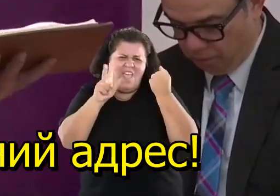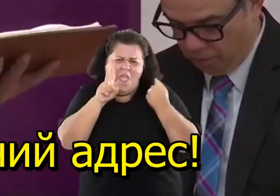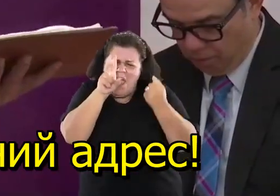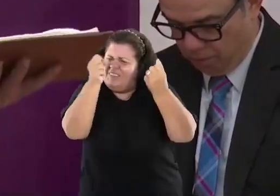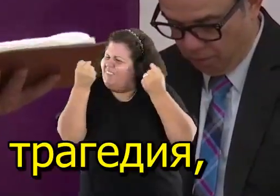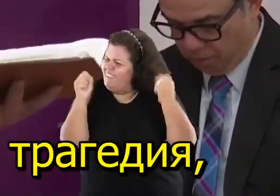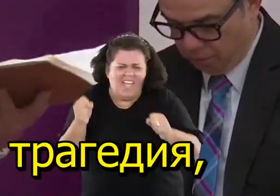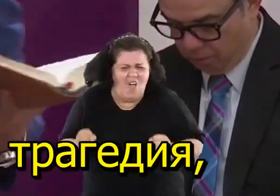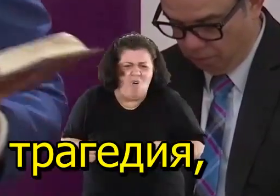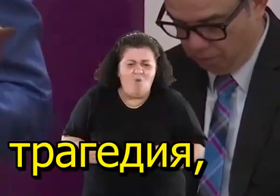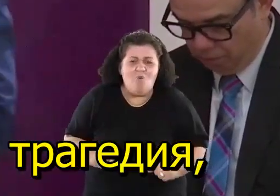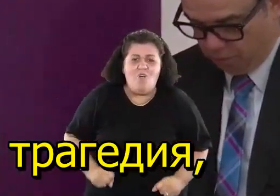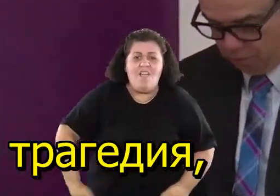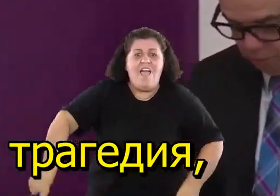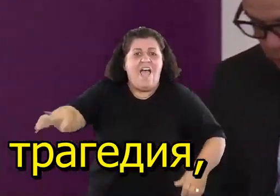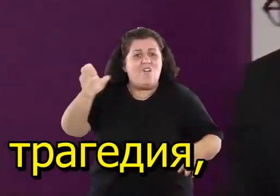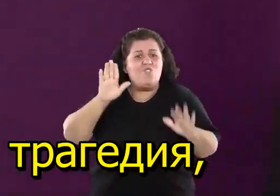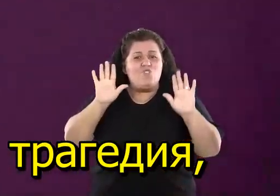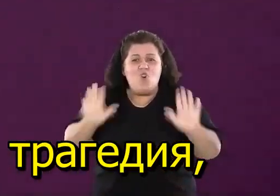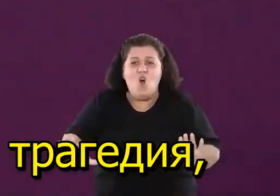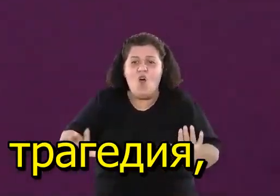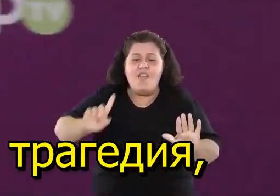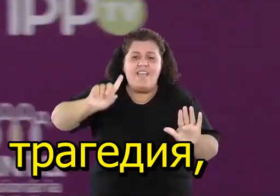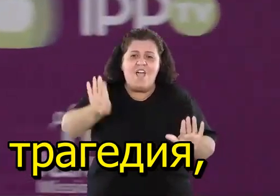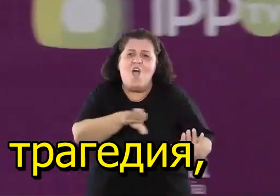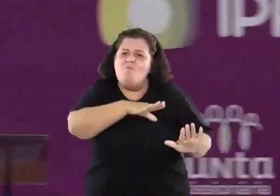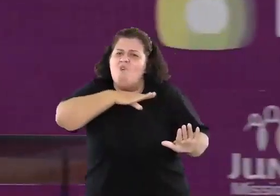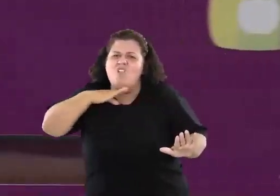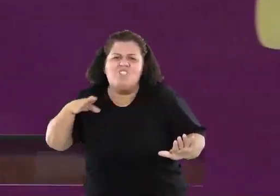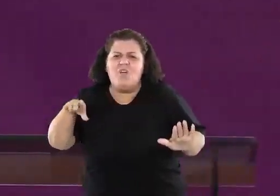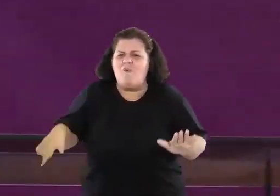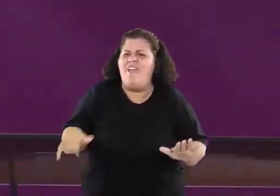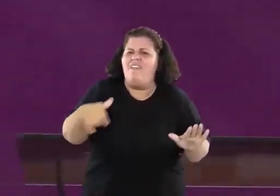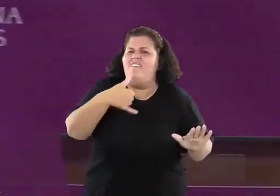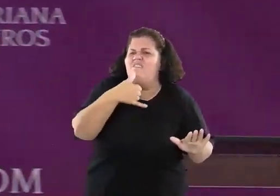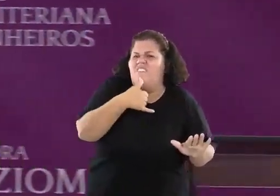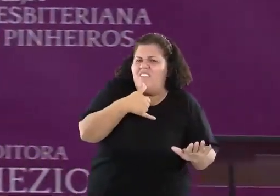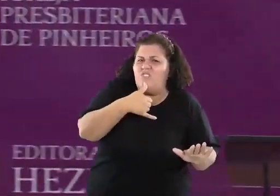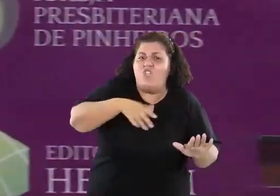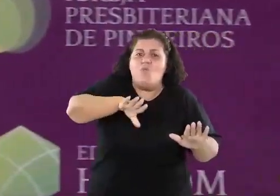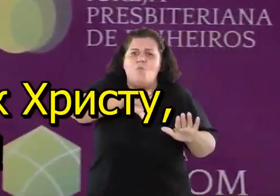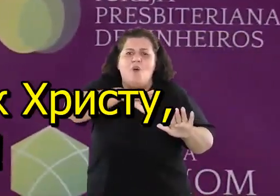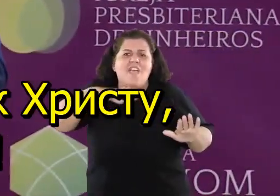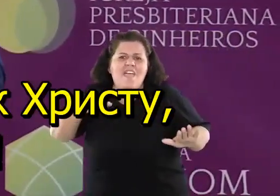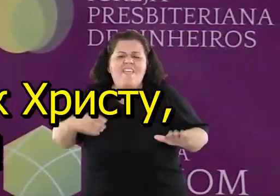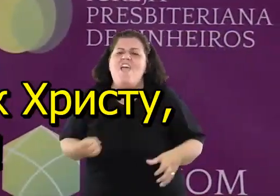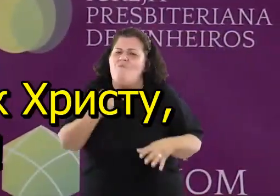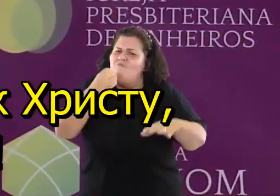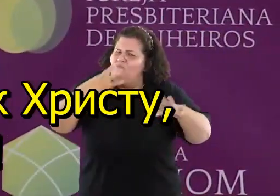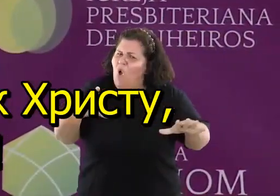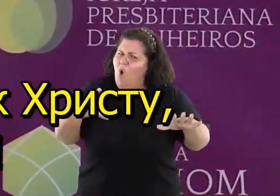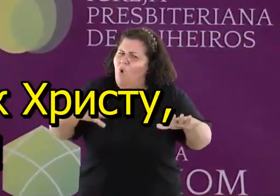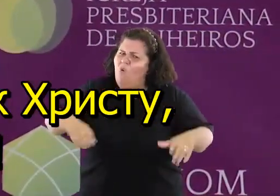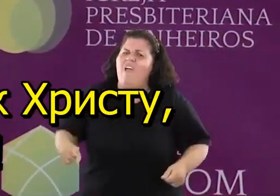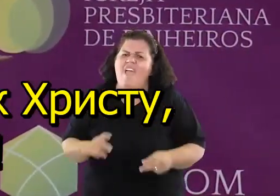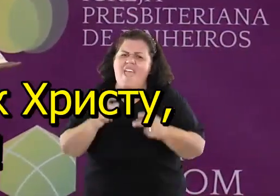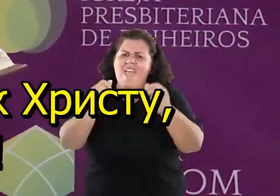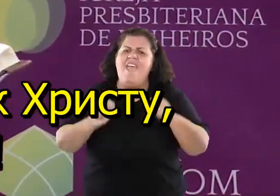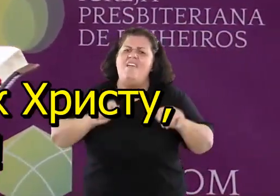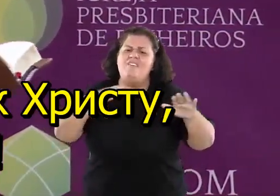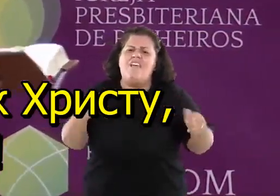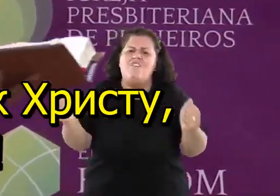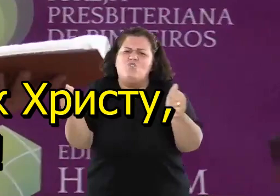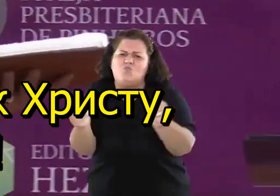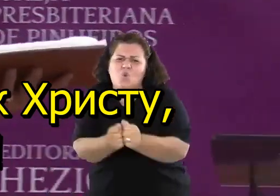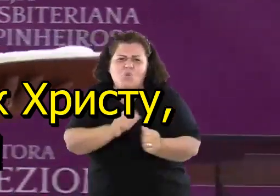último endereço. Agora para nós a morte não é mais uma tragédia, morrer é lucro, morrer é partir para estar com Cristo,